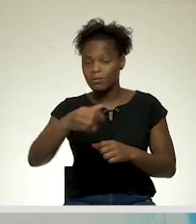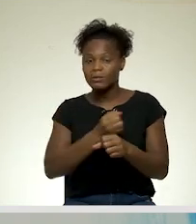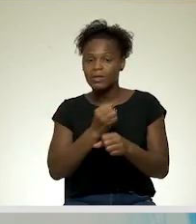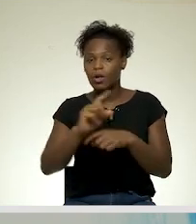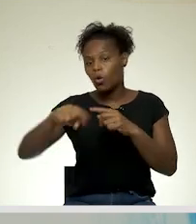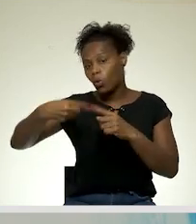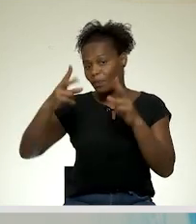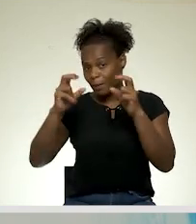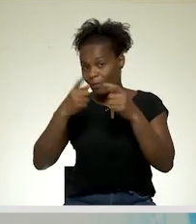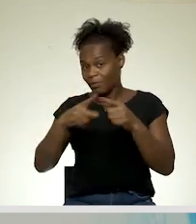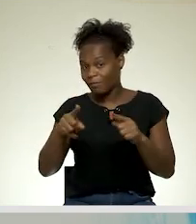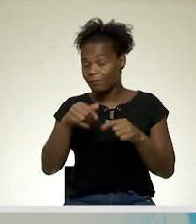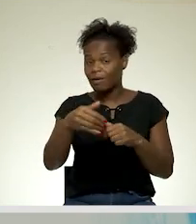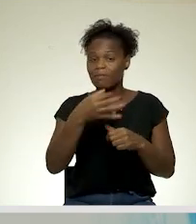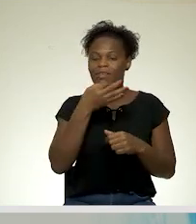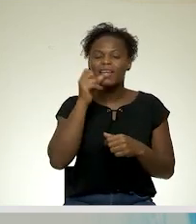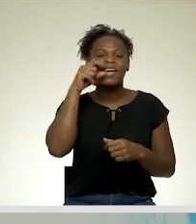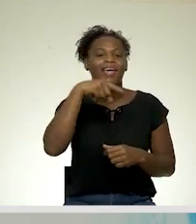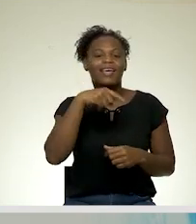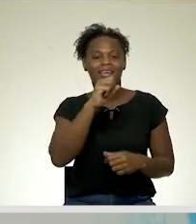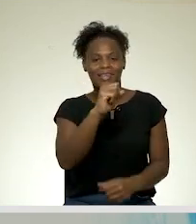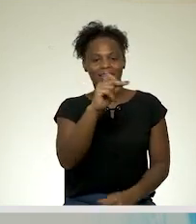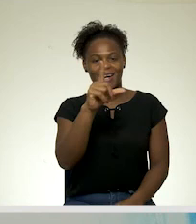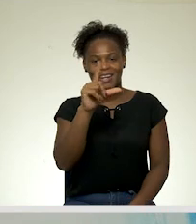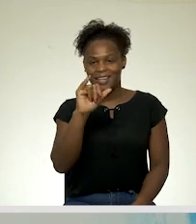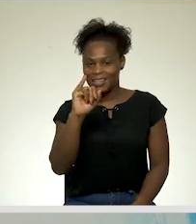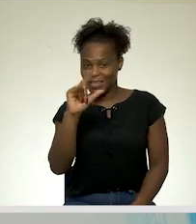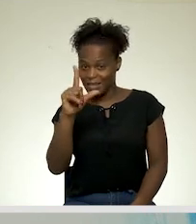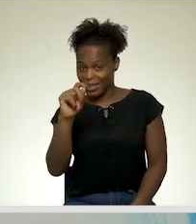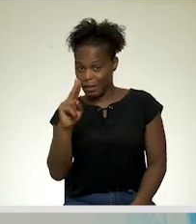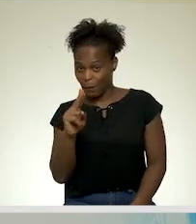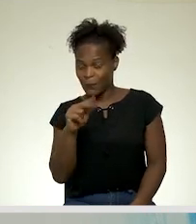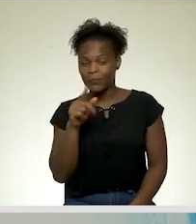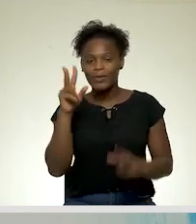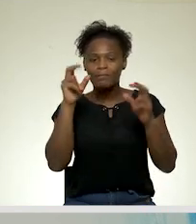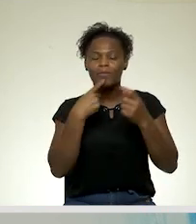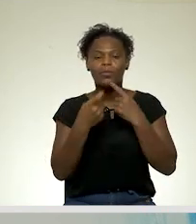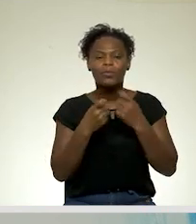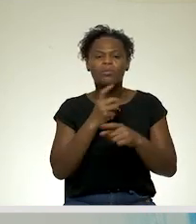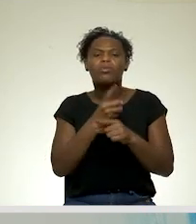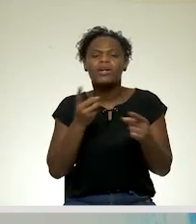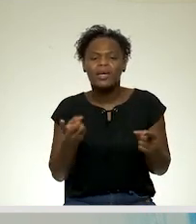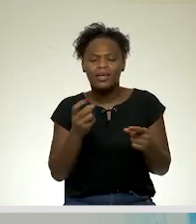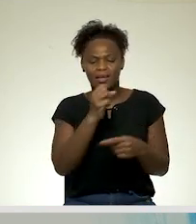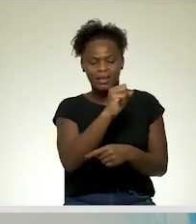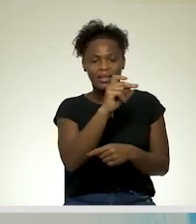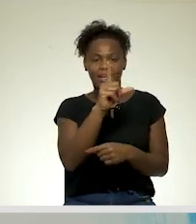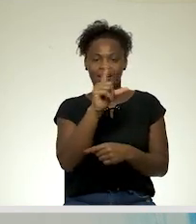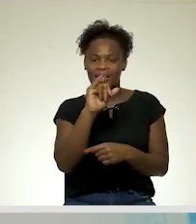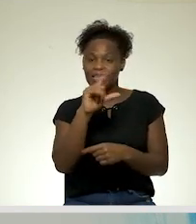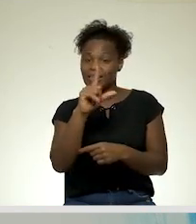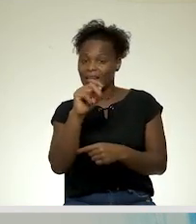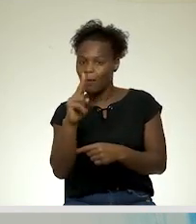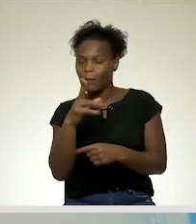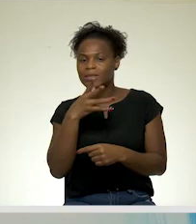um outro tema, ou seja, vamos falar de quem? Do Galileu. E a questão é: por que será que Galileu foi